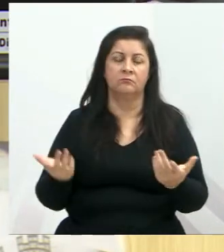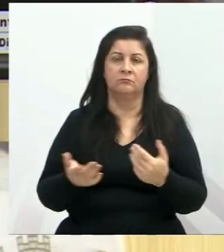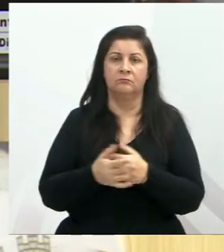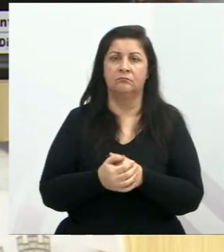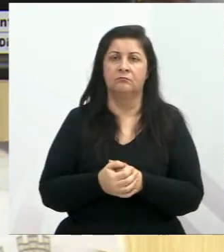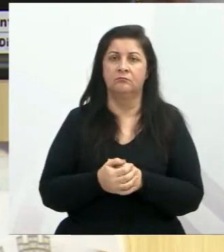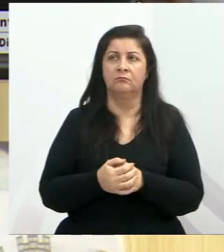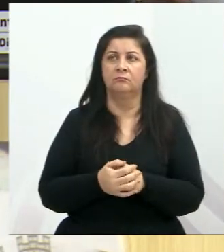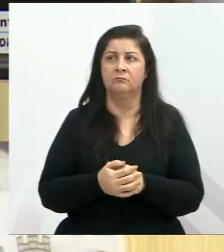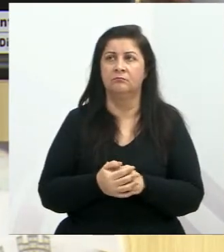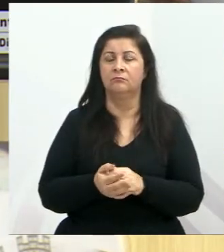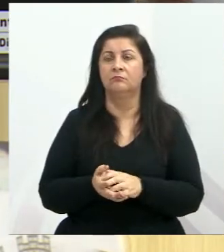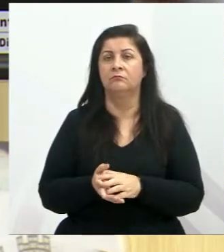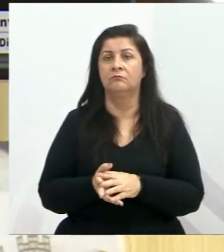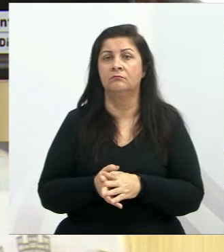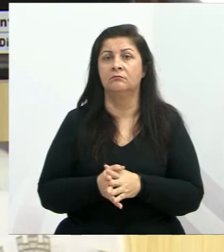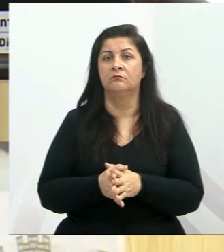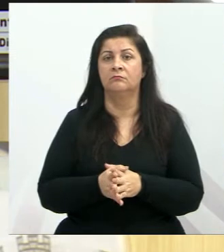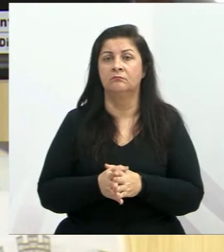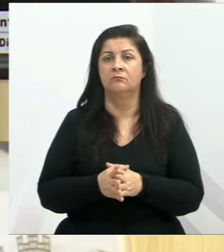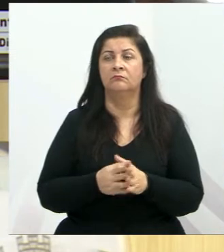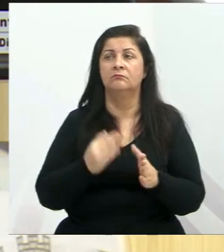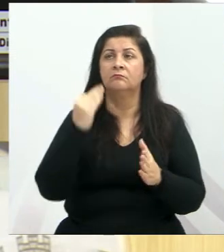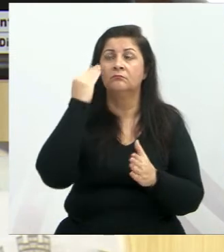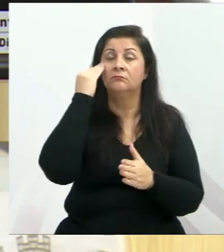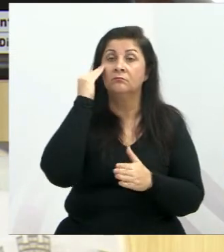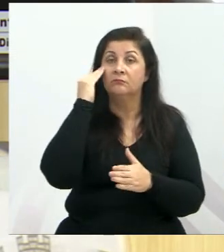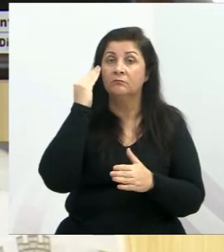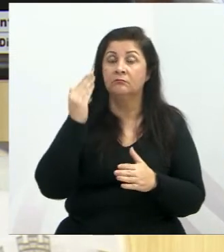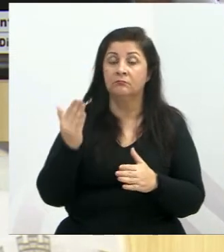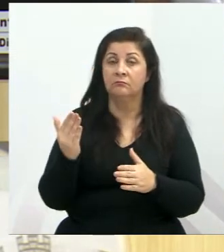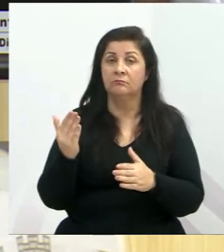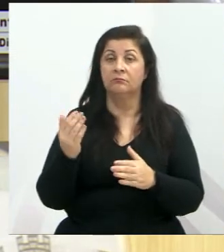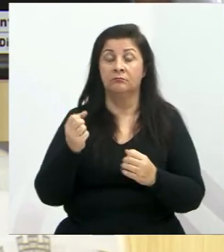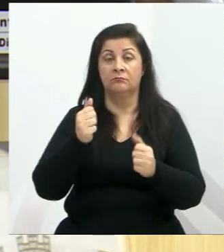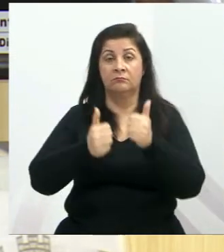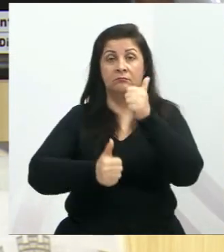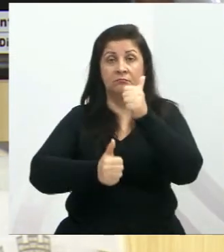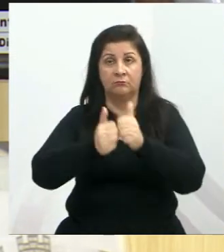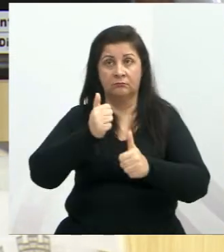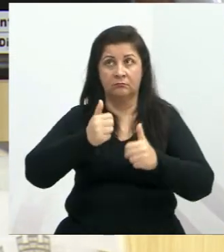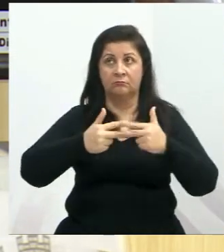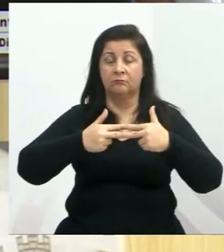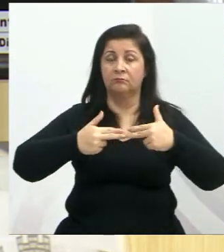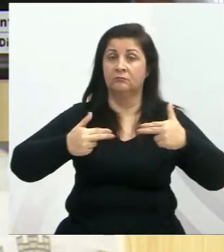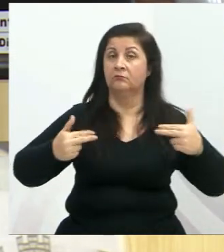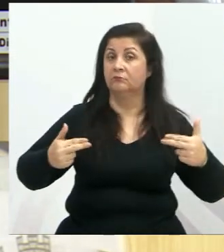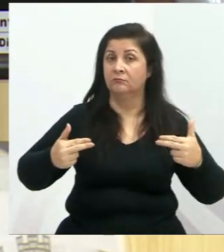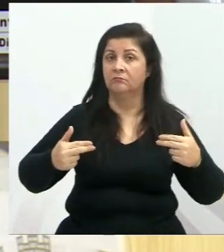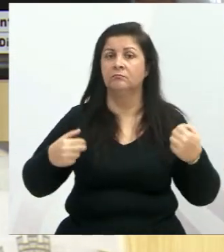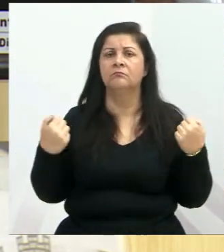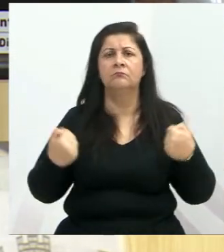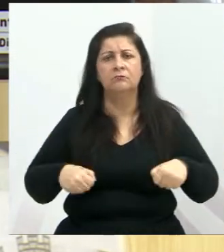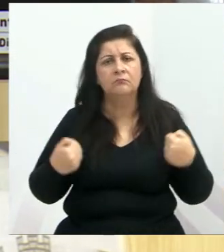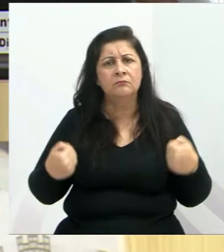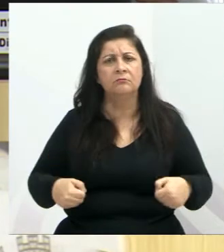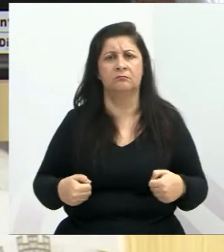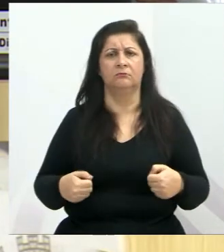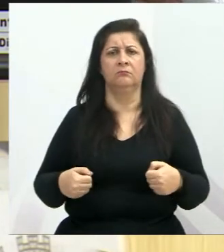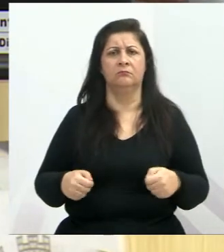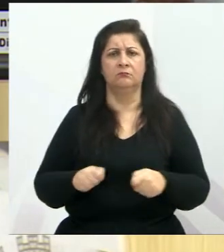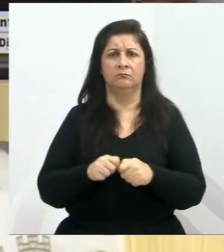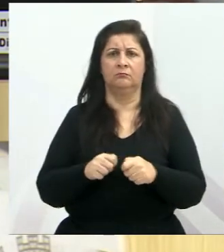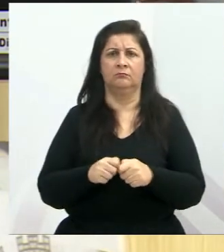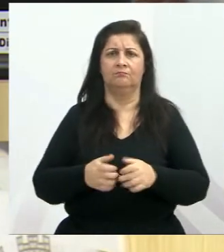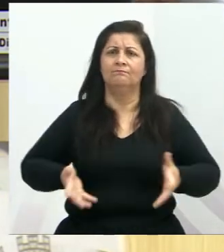formada na área e entende que o esporte ele tem que ser praticado, não pode